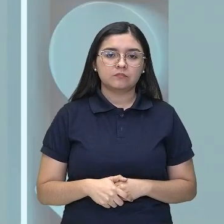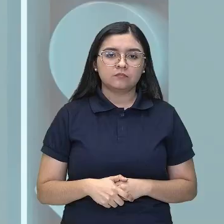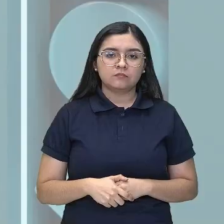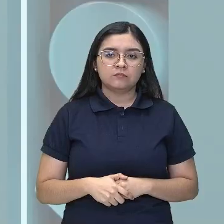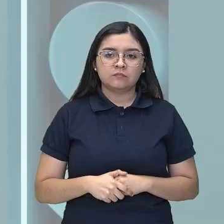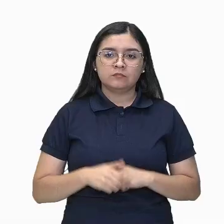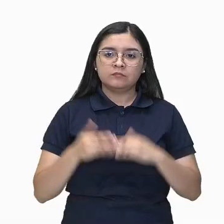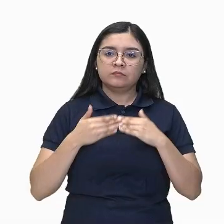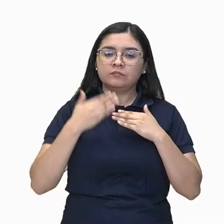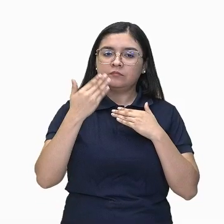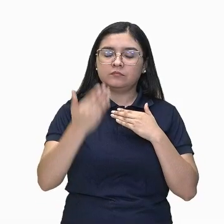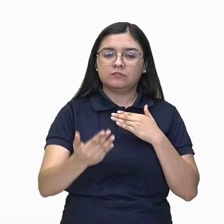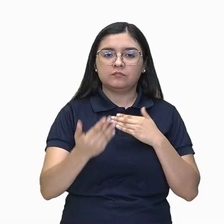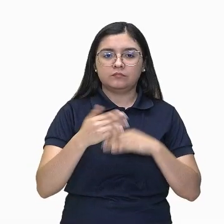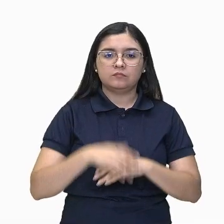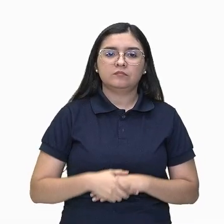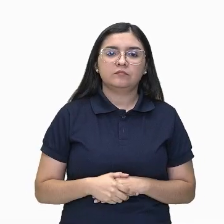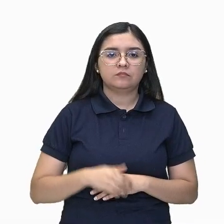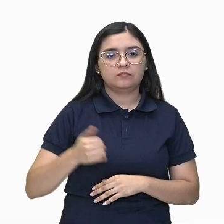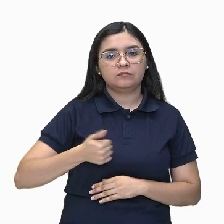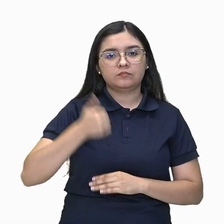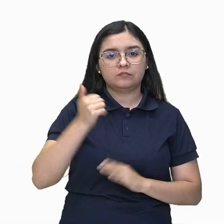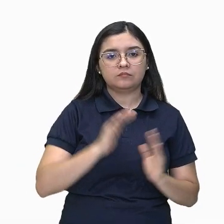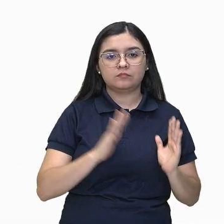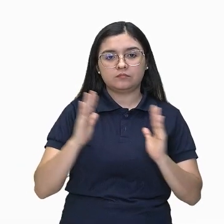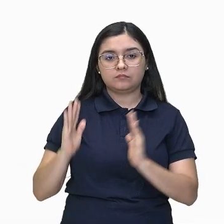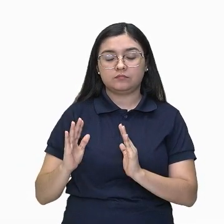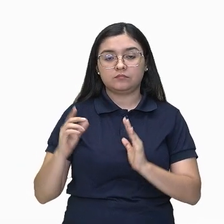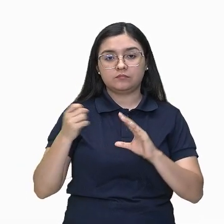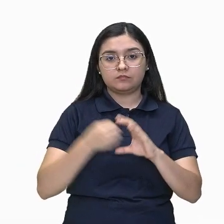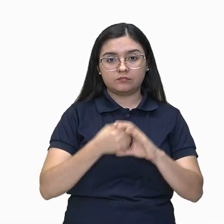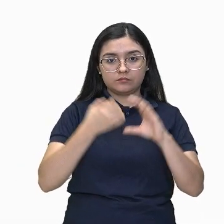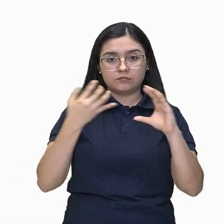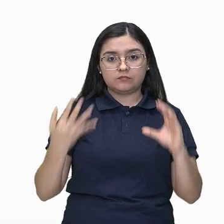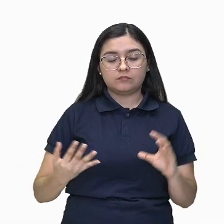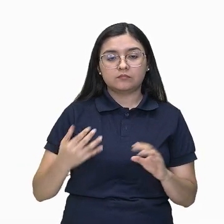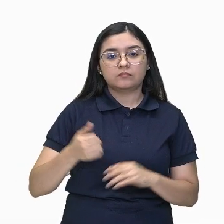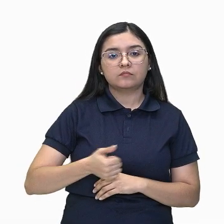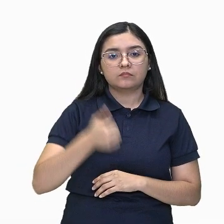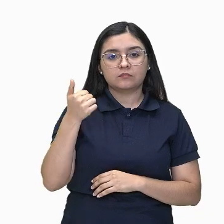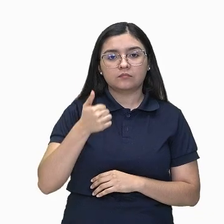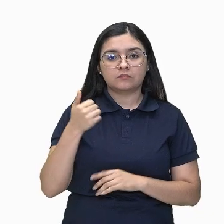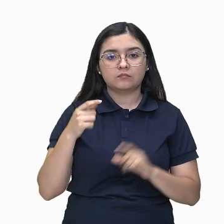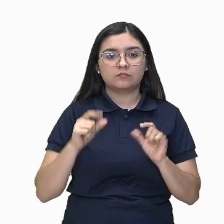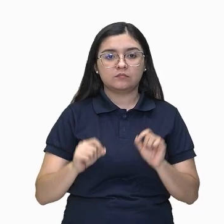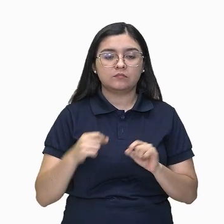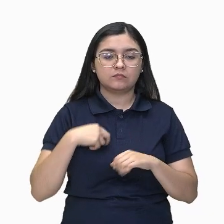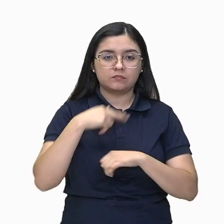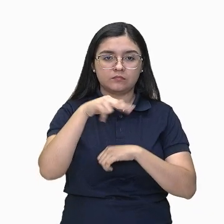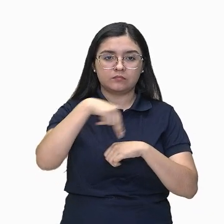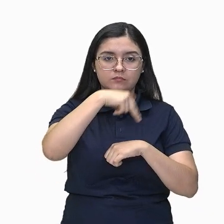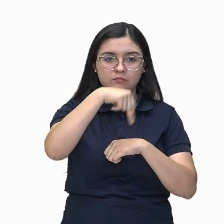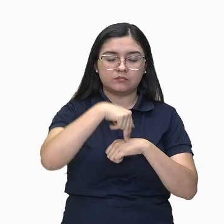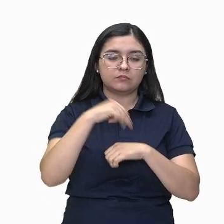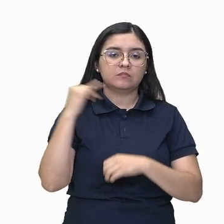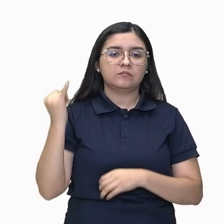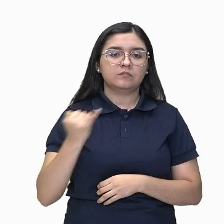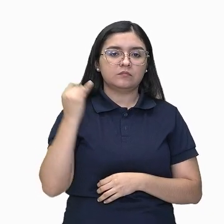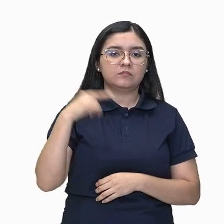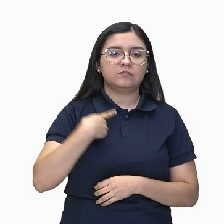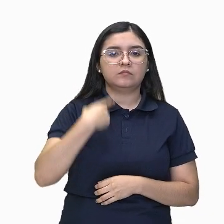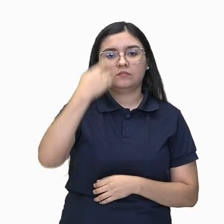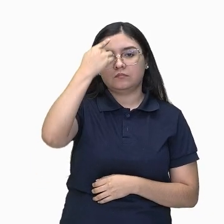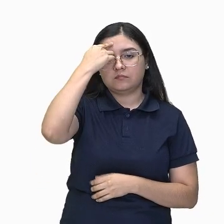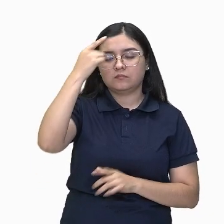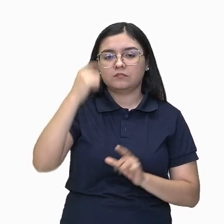pouquinho então sobre essa primeira geração, as características. Então, primeira geração e o nacionalismo. Muito importante a gente pensar essa